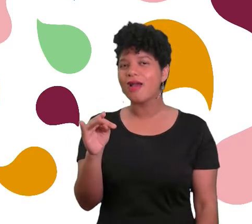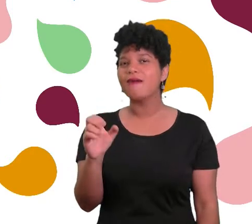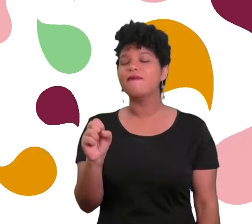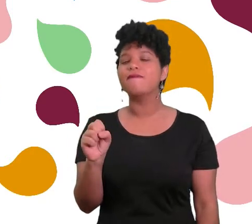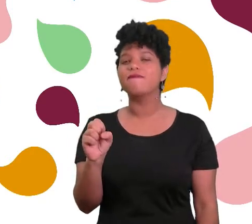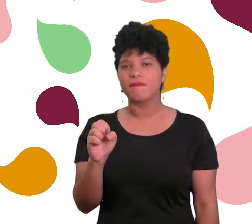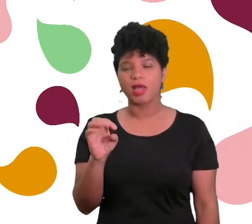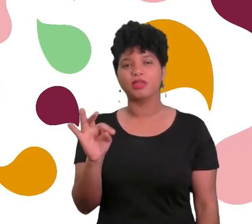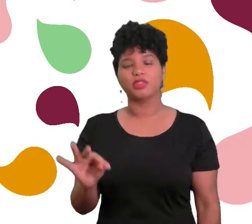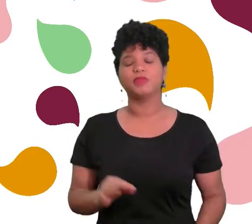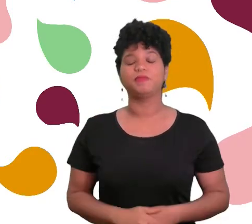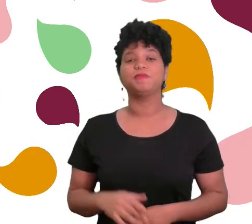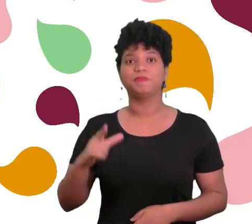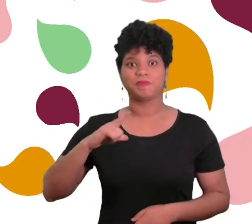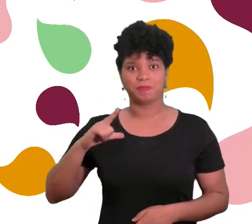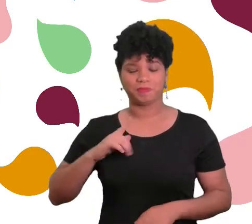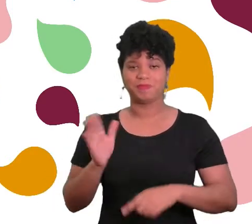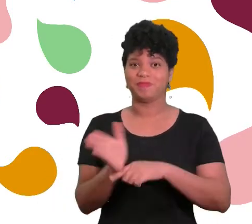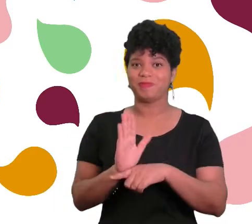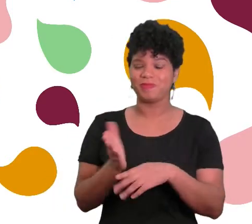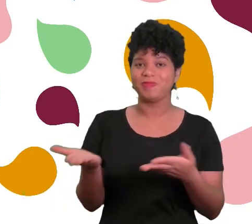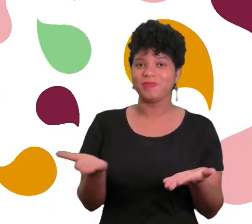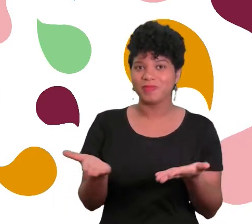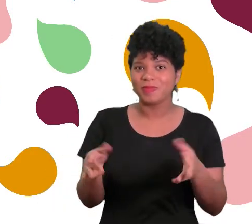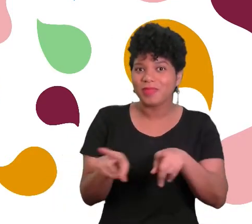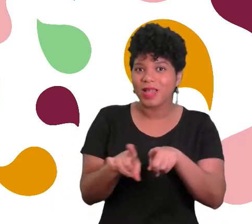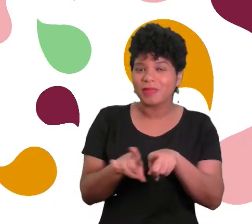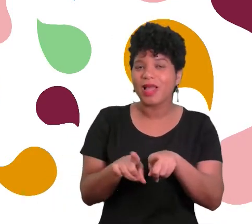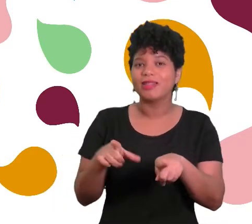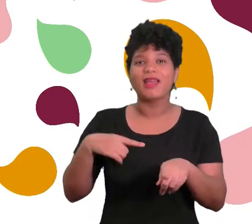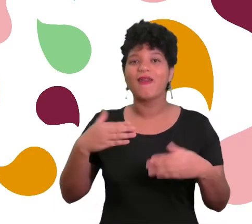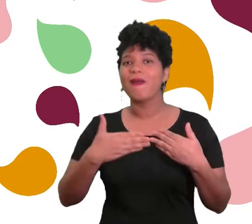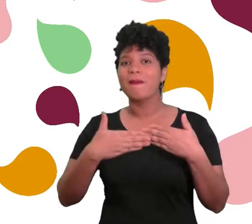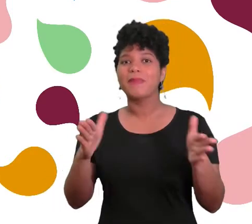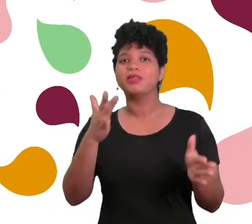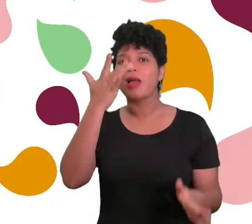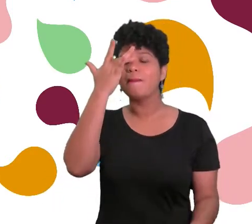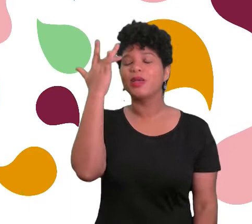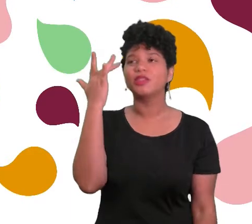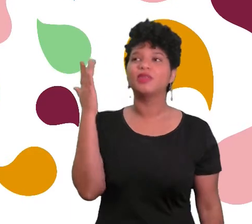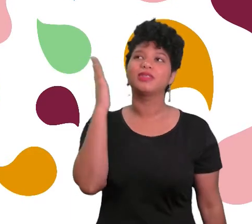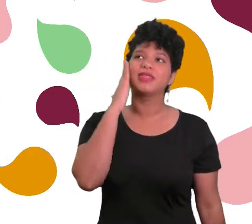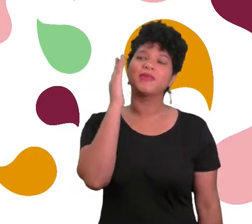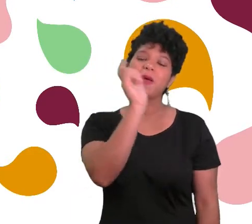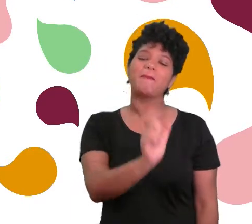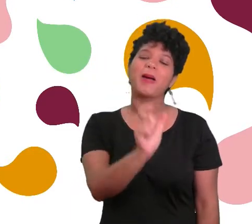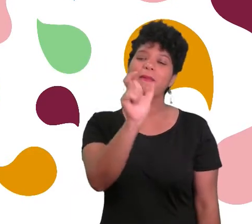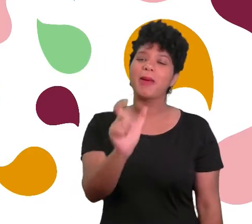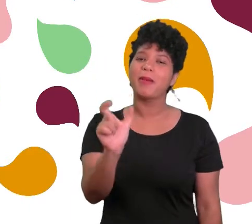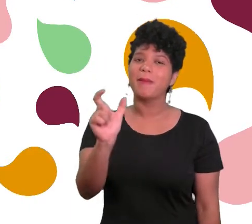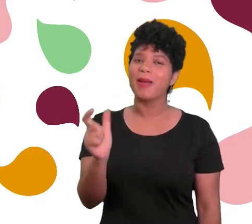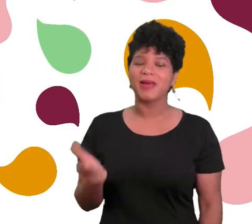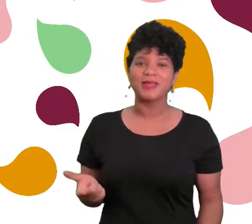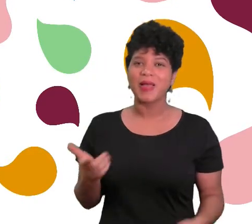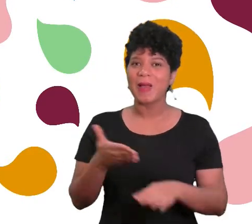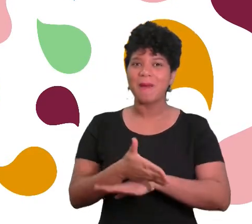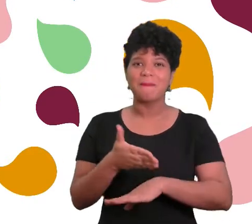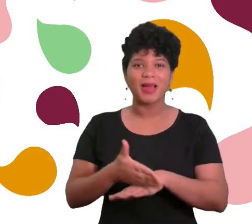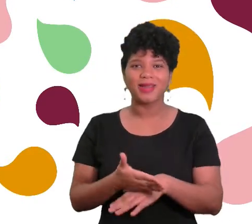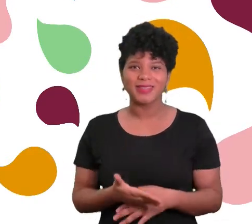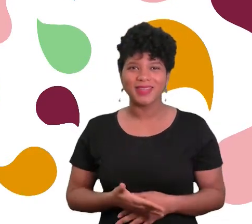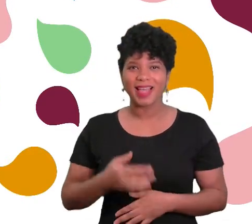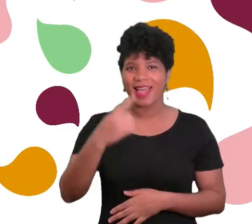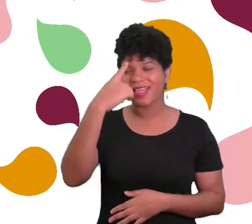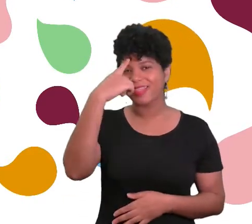ter, além dos filmes, né, hoje aqui na nossa abertura, as pessoas que fizeram o festival acontecer, nossos parceiros, nossos